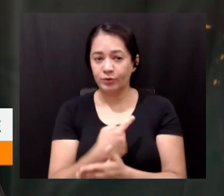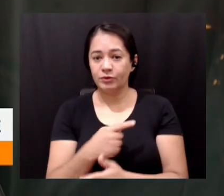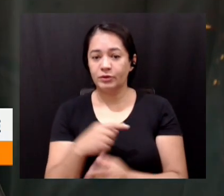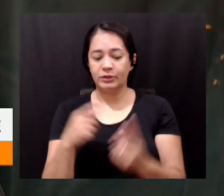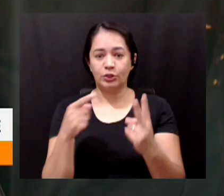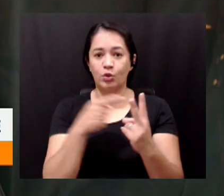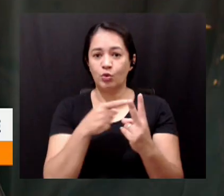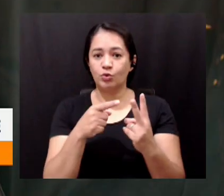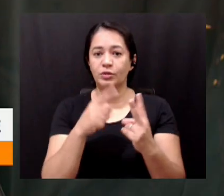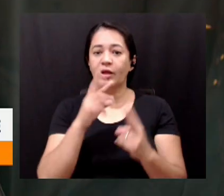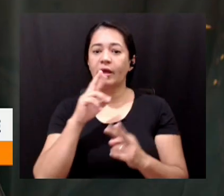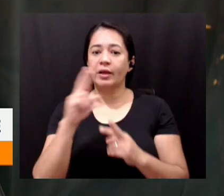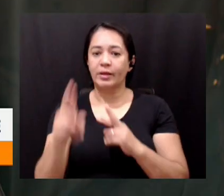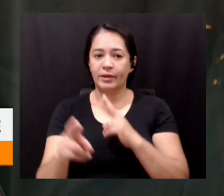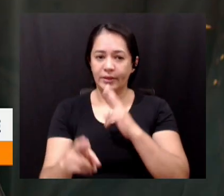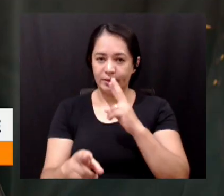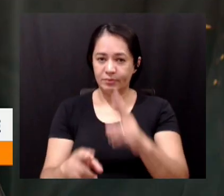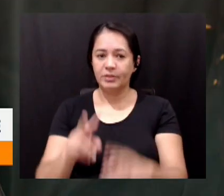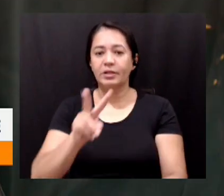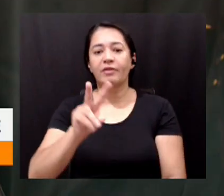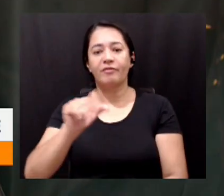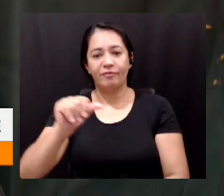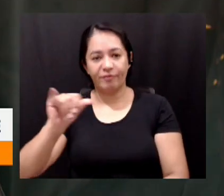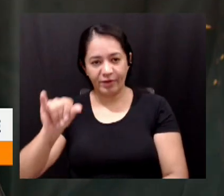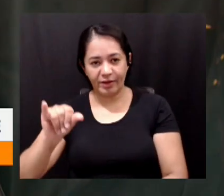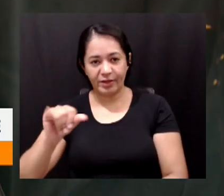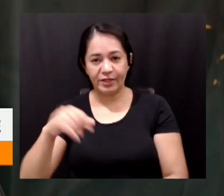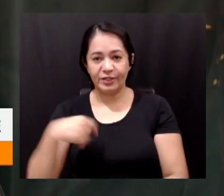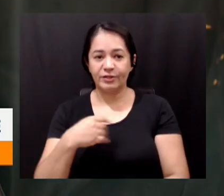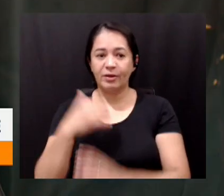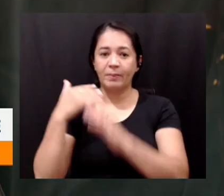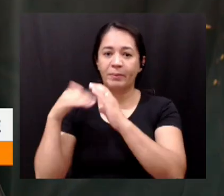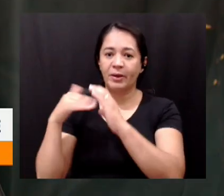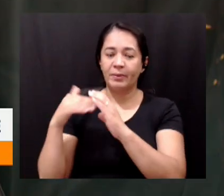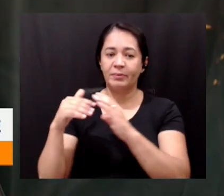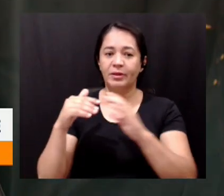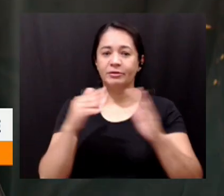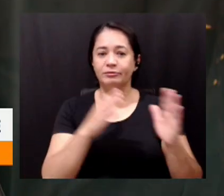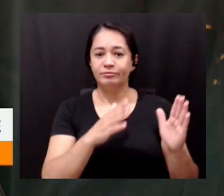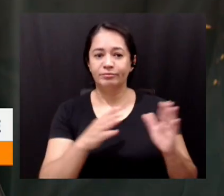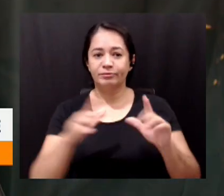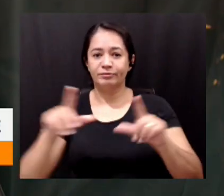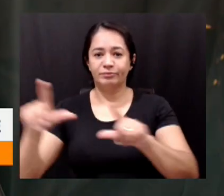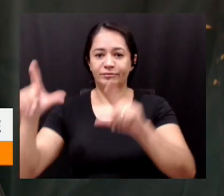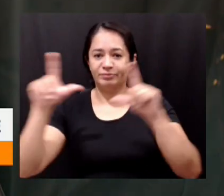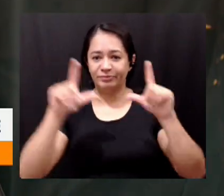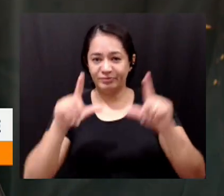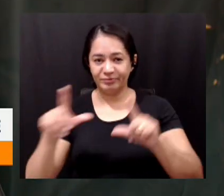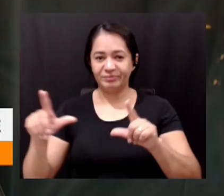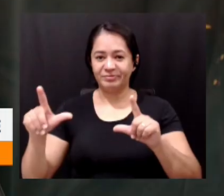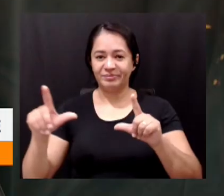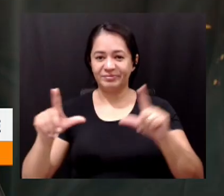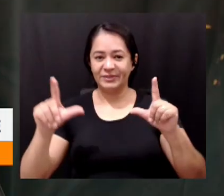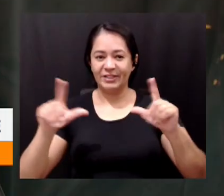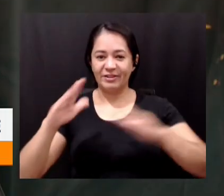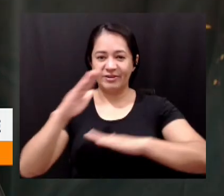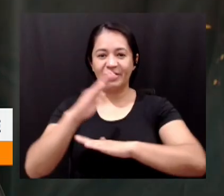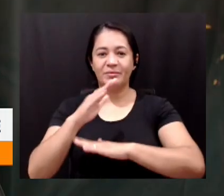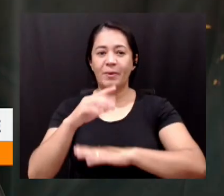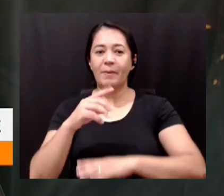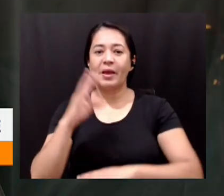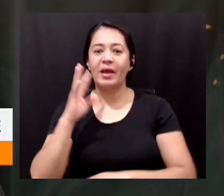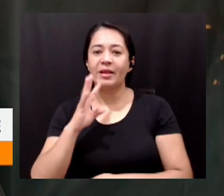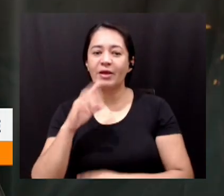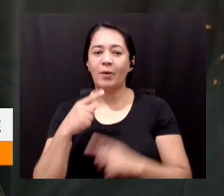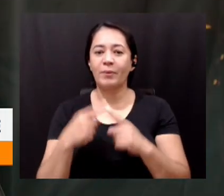as suas perguntas, tá? E a gente vai passar durante a programação da TV Câmara Campinas. Isso é legal porque você você sabe já da